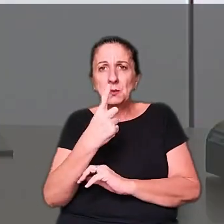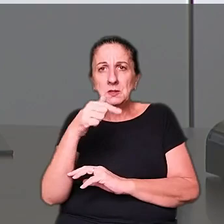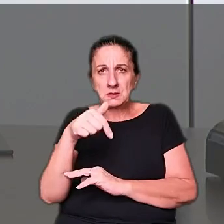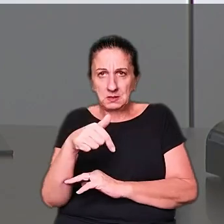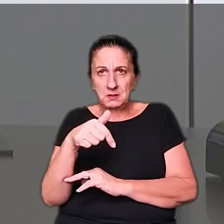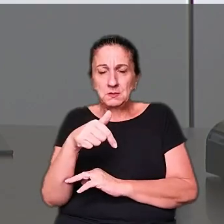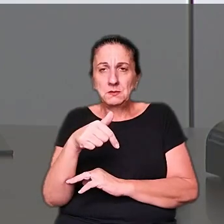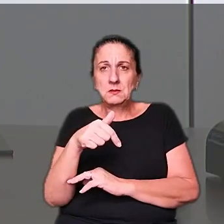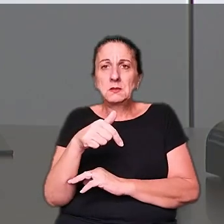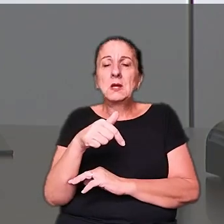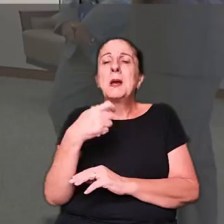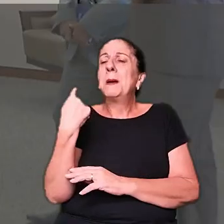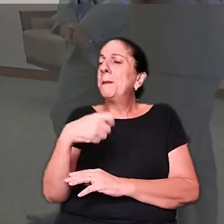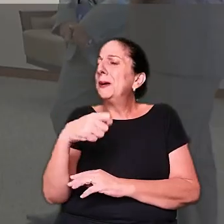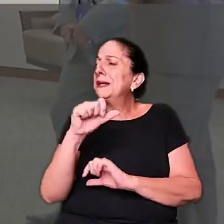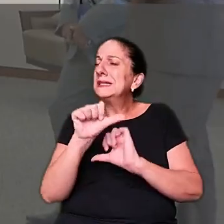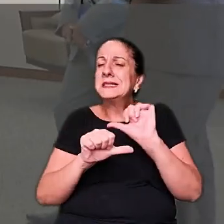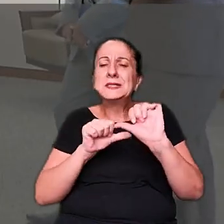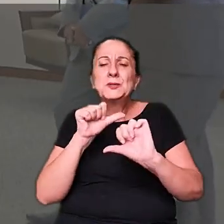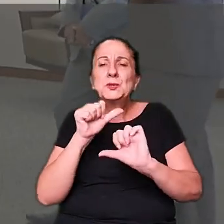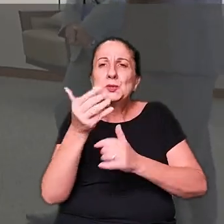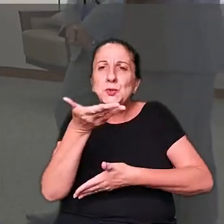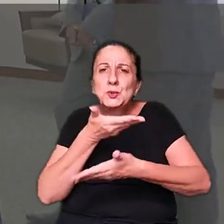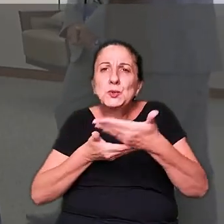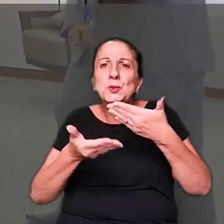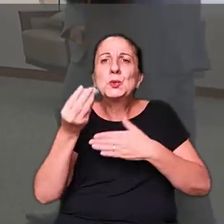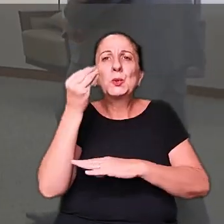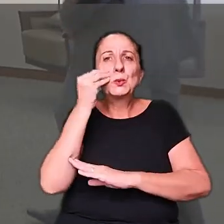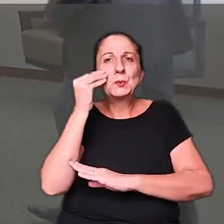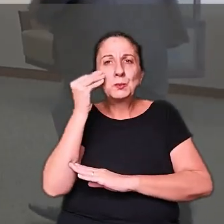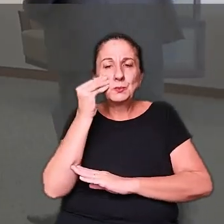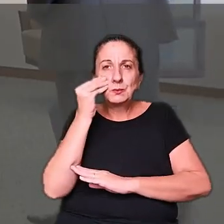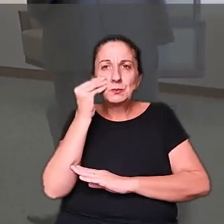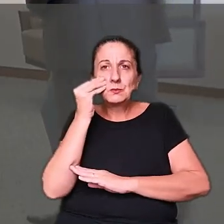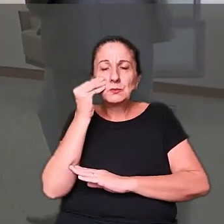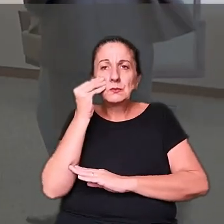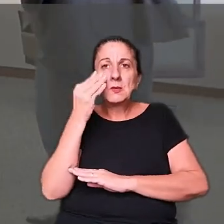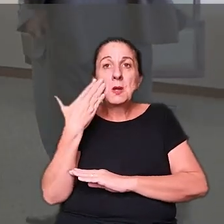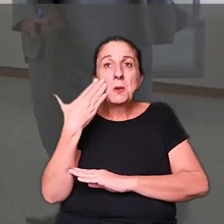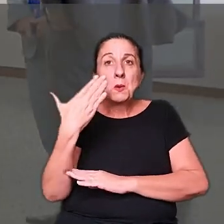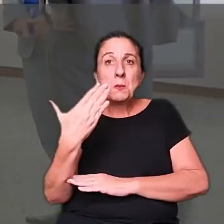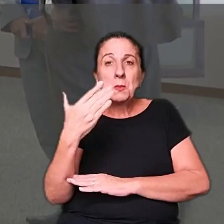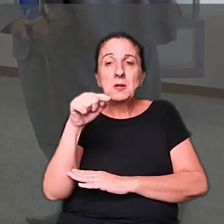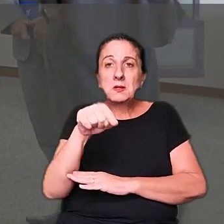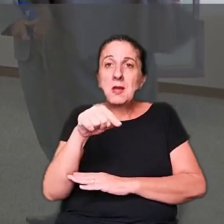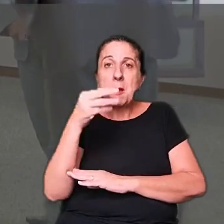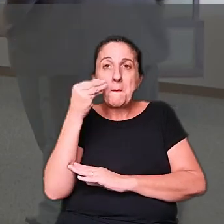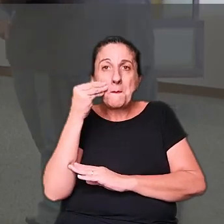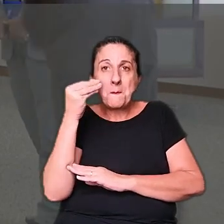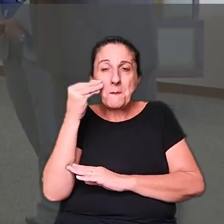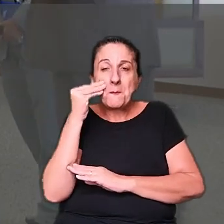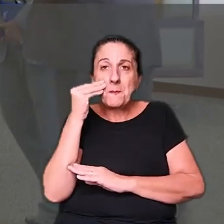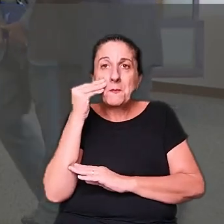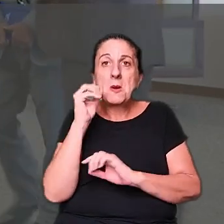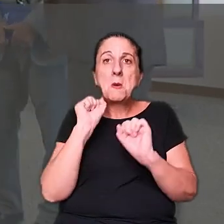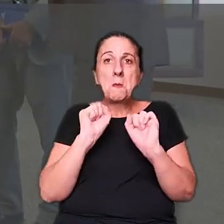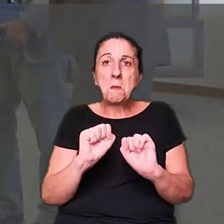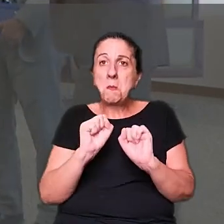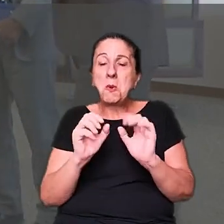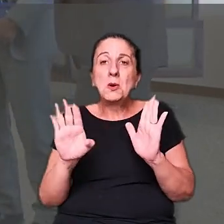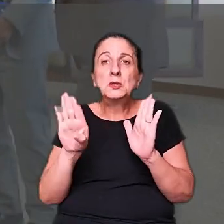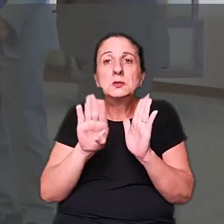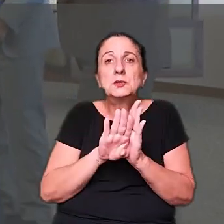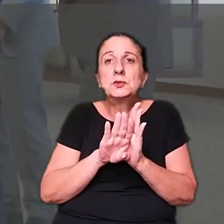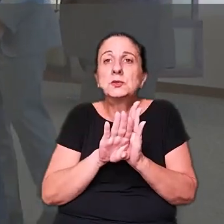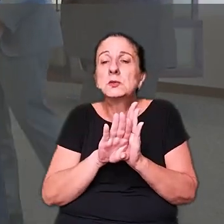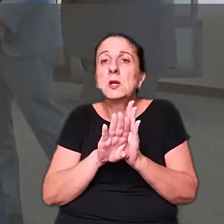em 2017. É necessário que a gente troque experiências, não é? E mediante essas experiências a